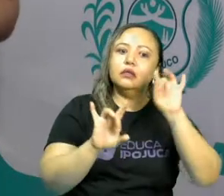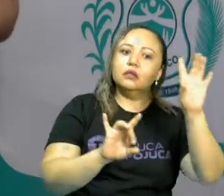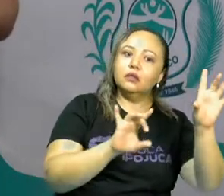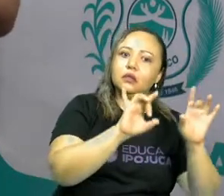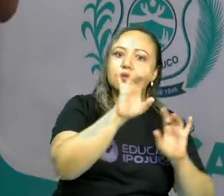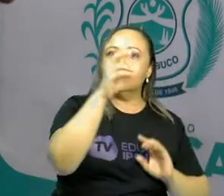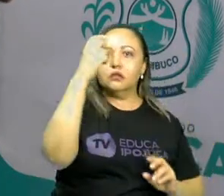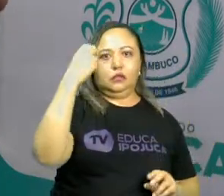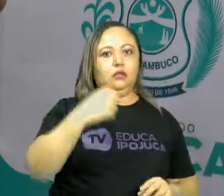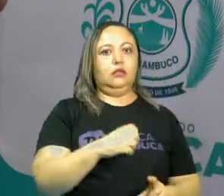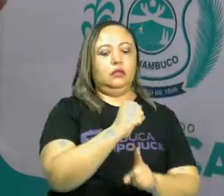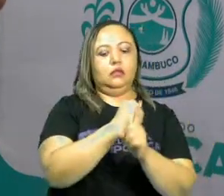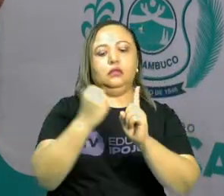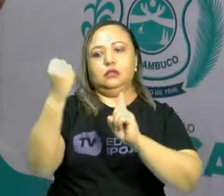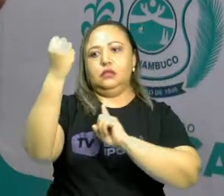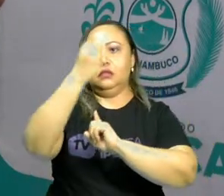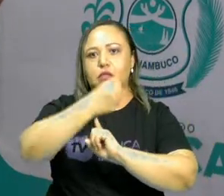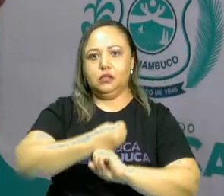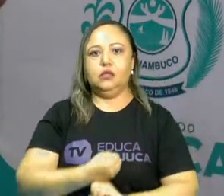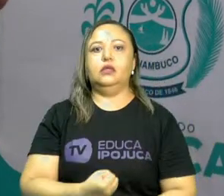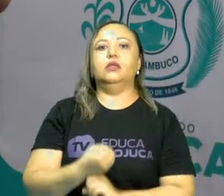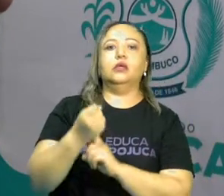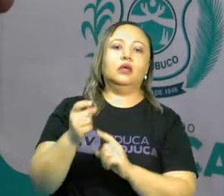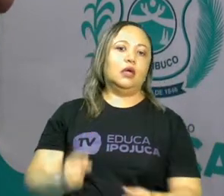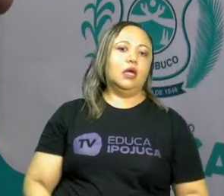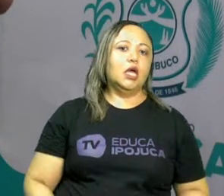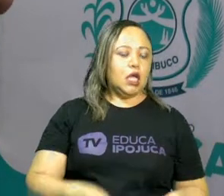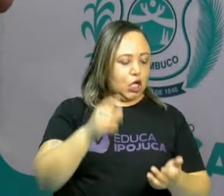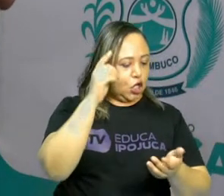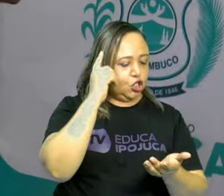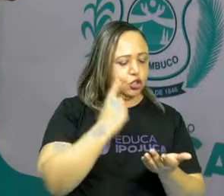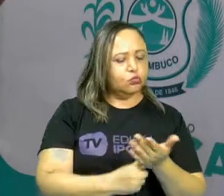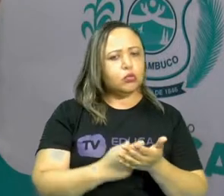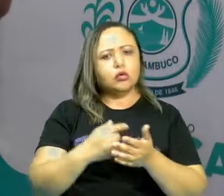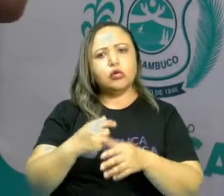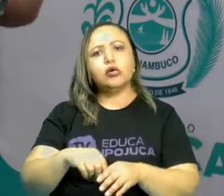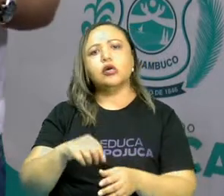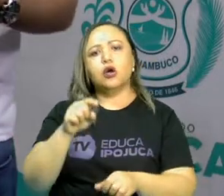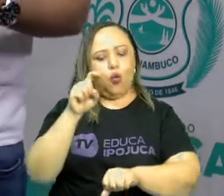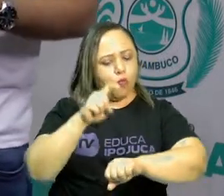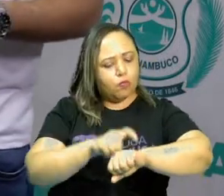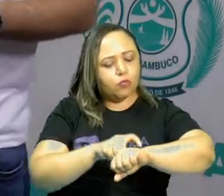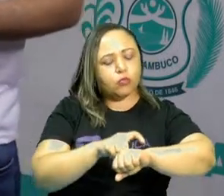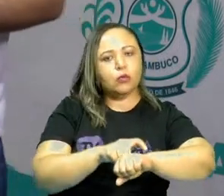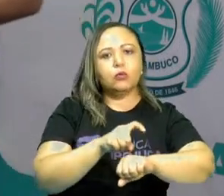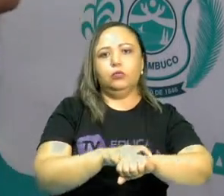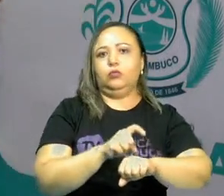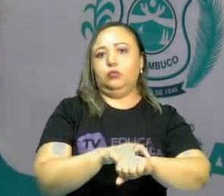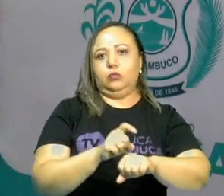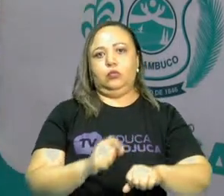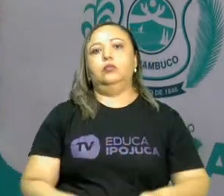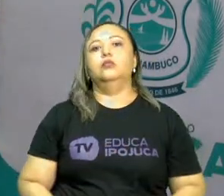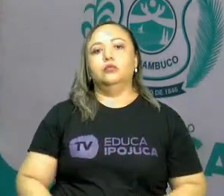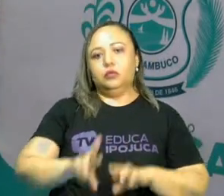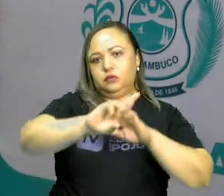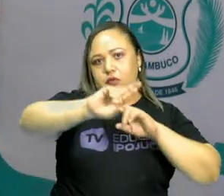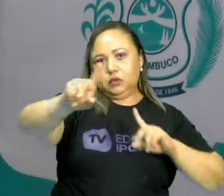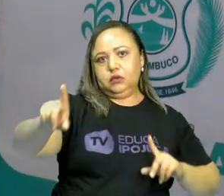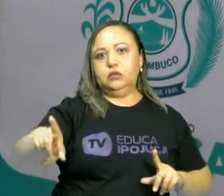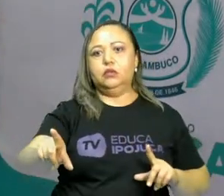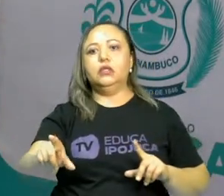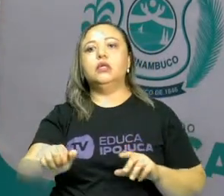diferentes sociedades que elas marcam o tempo uma menina diferente como por exemplo é o caso da sociedade